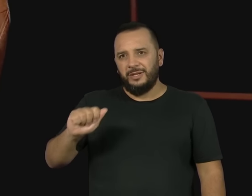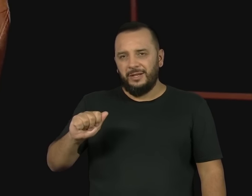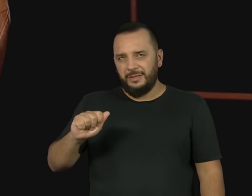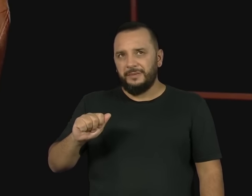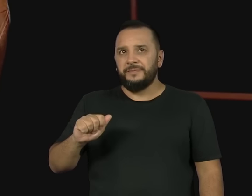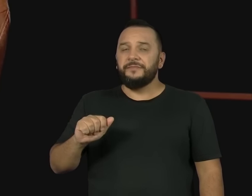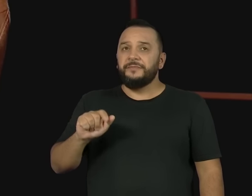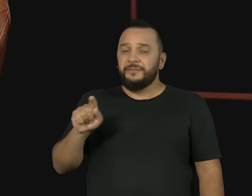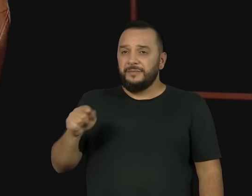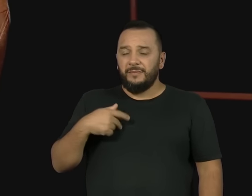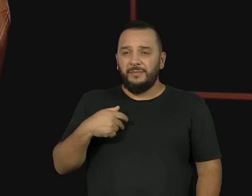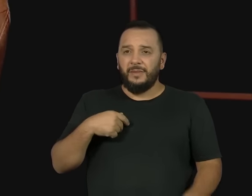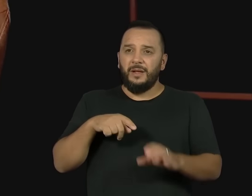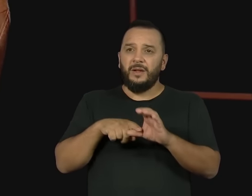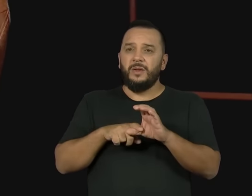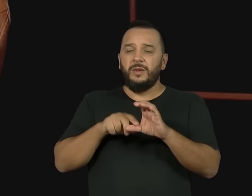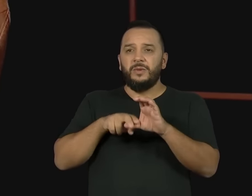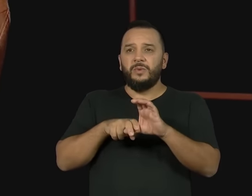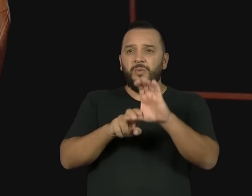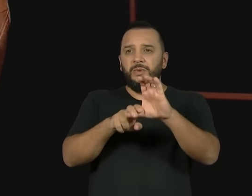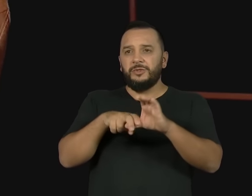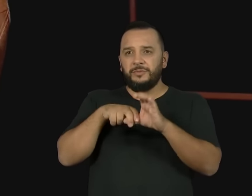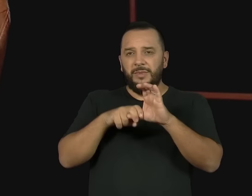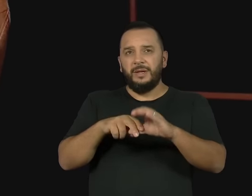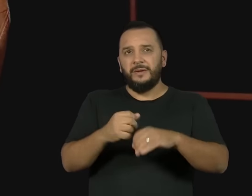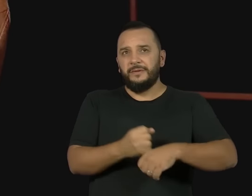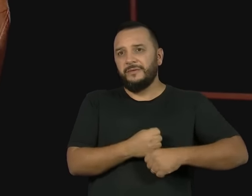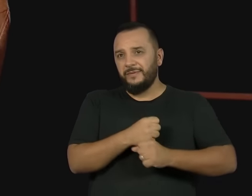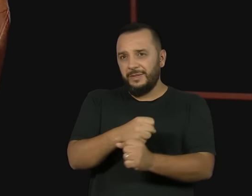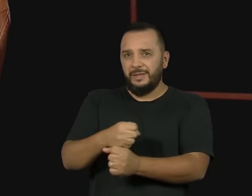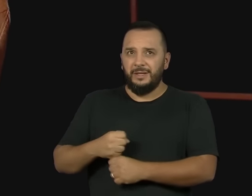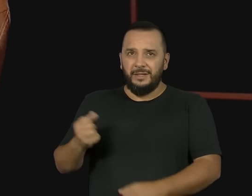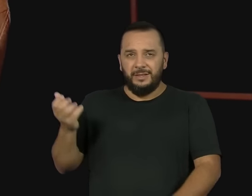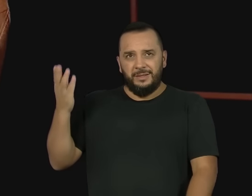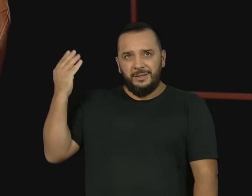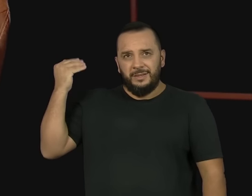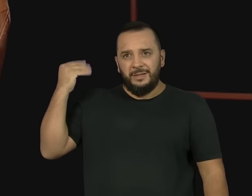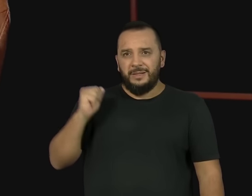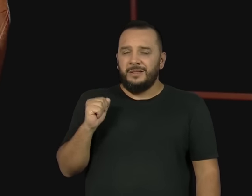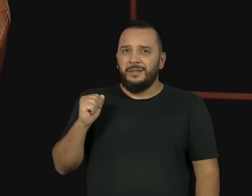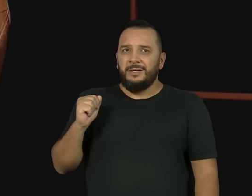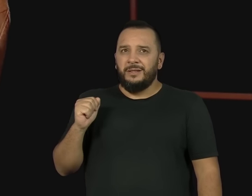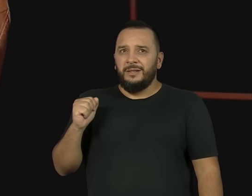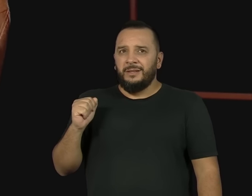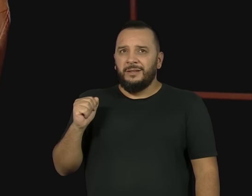em lua de mel em Veneza, na época dele,